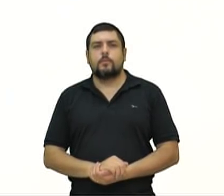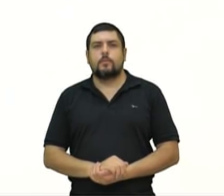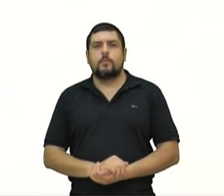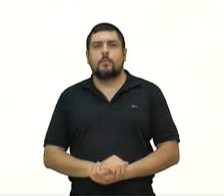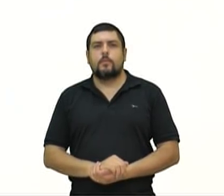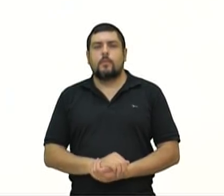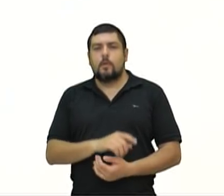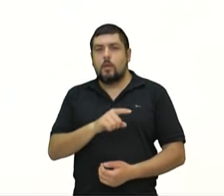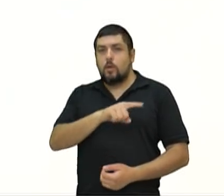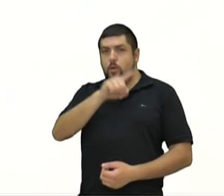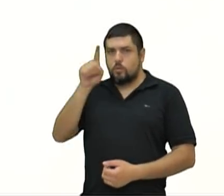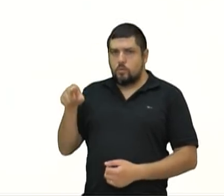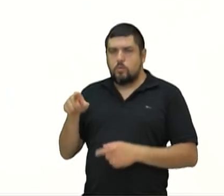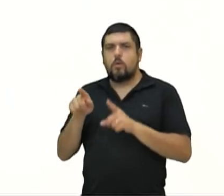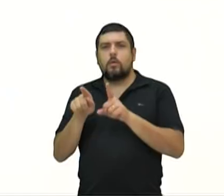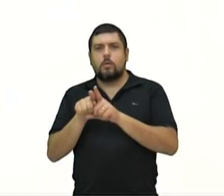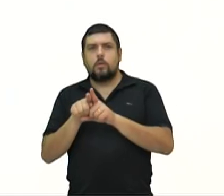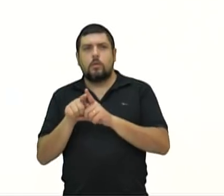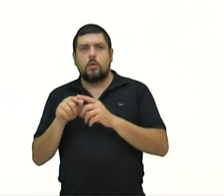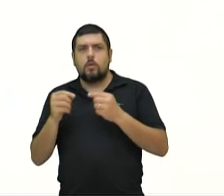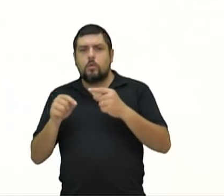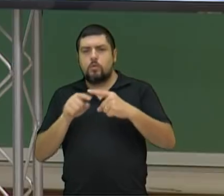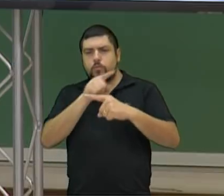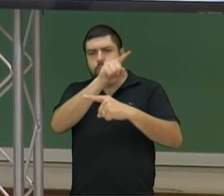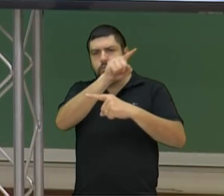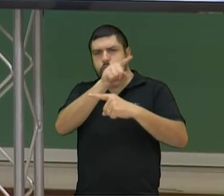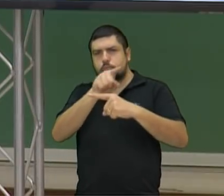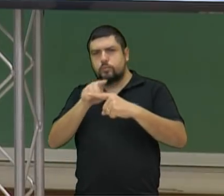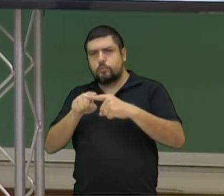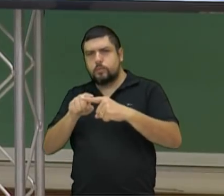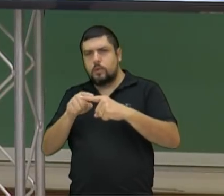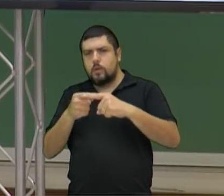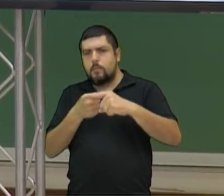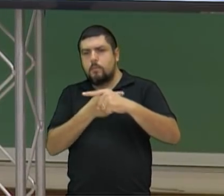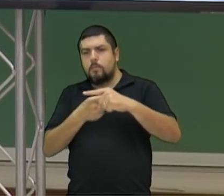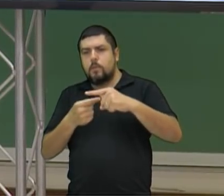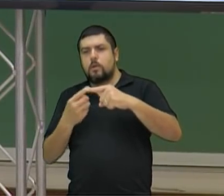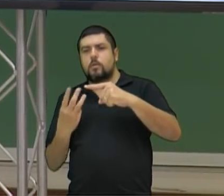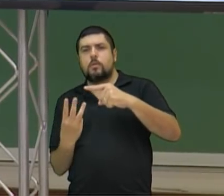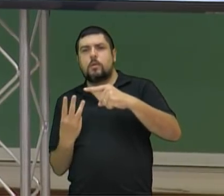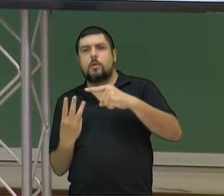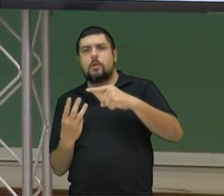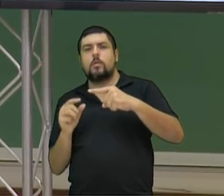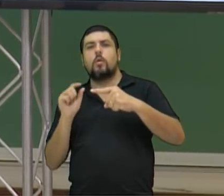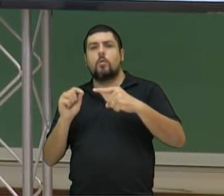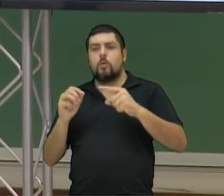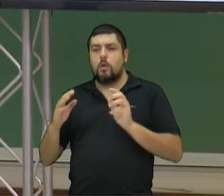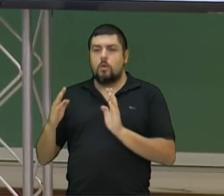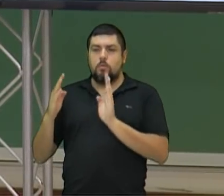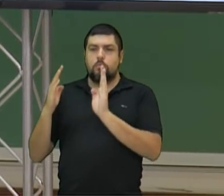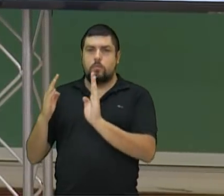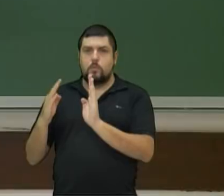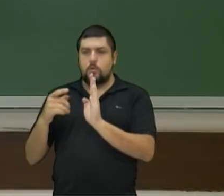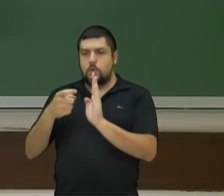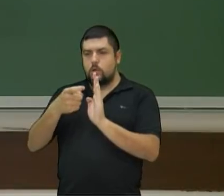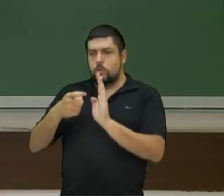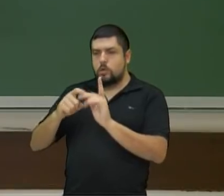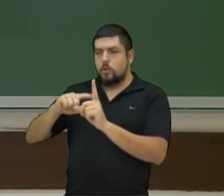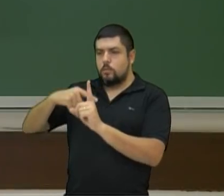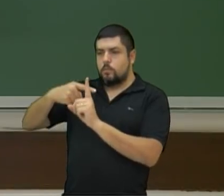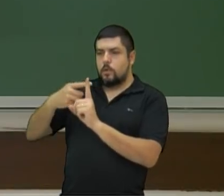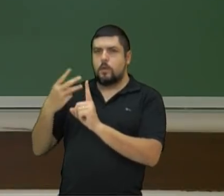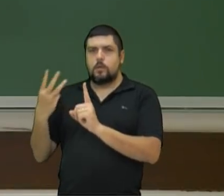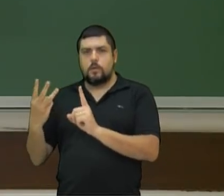tenho a origem aqui das retas está no menos 3, então eu vou fazer módulo de x mais 3, é sempre com o sinal